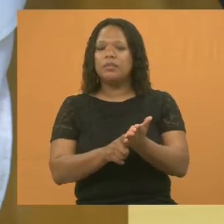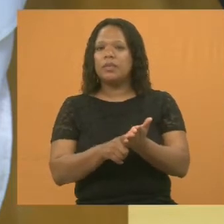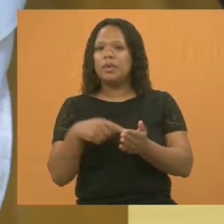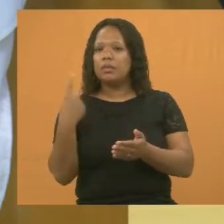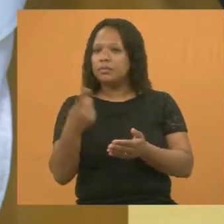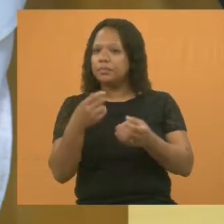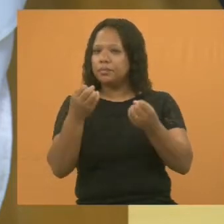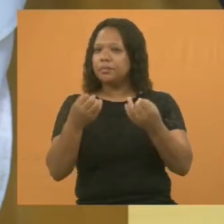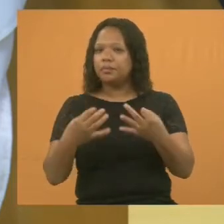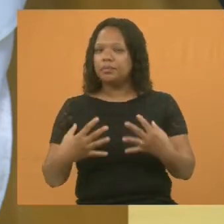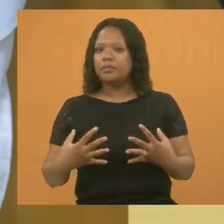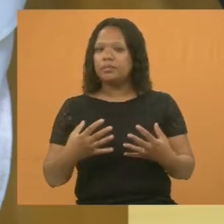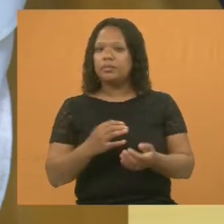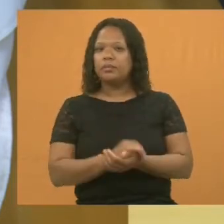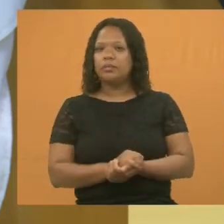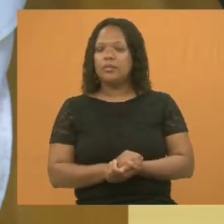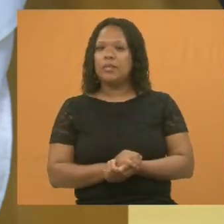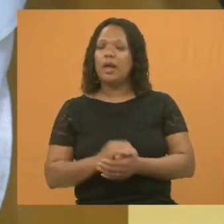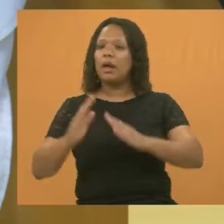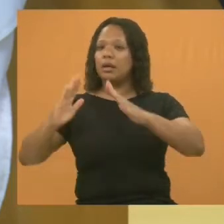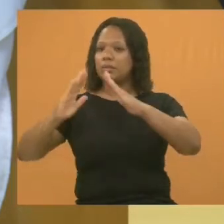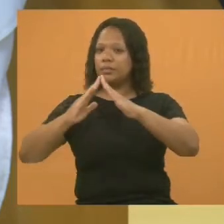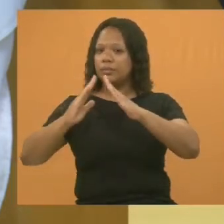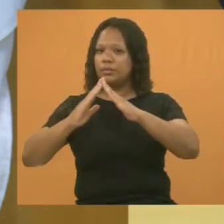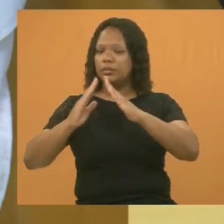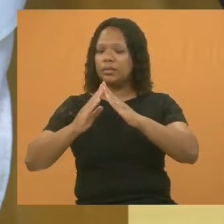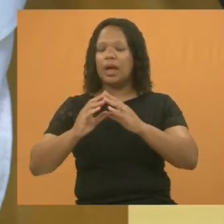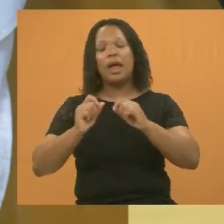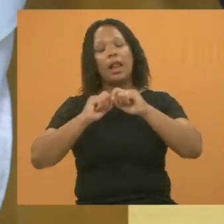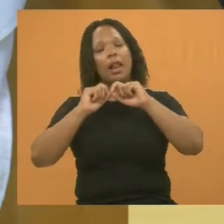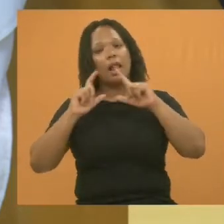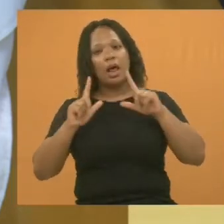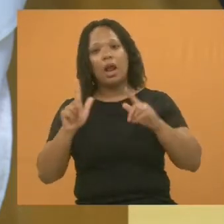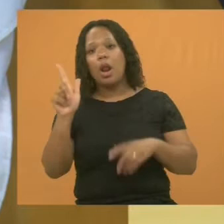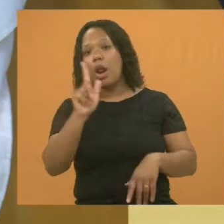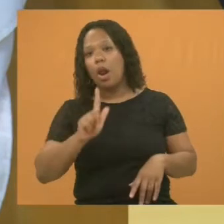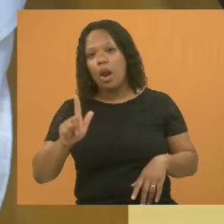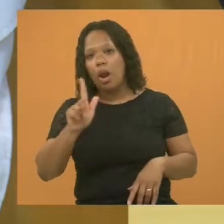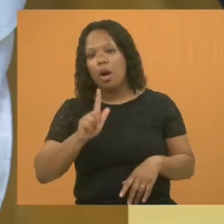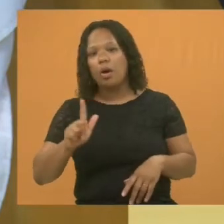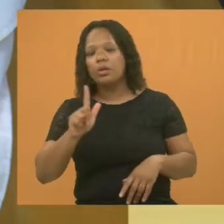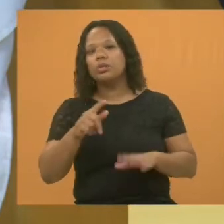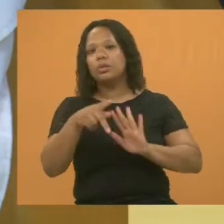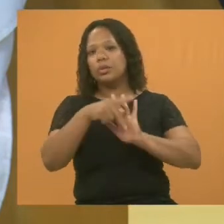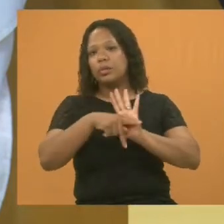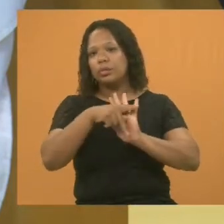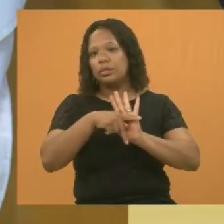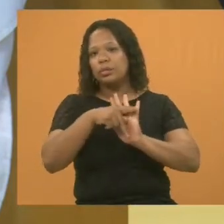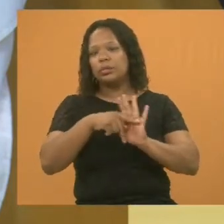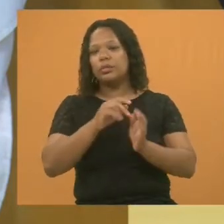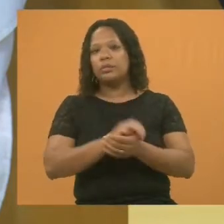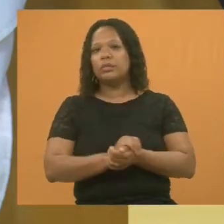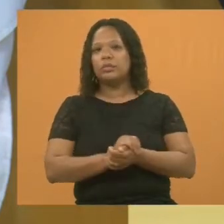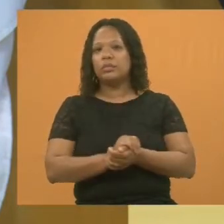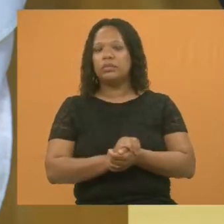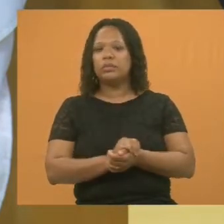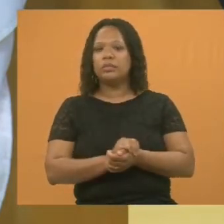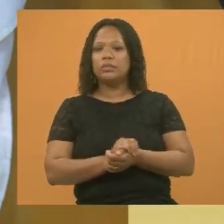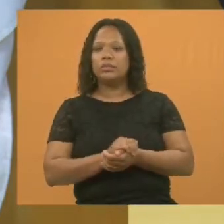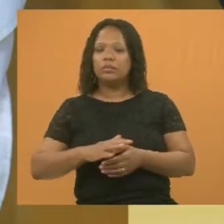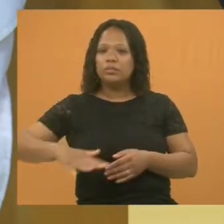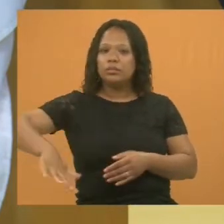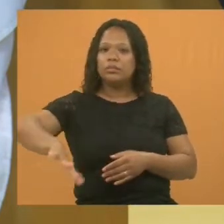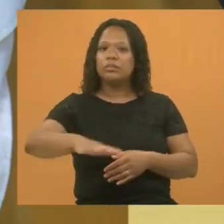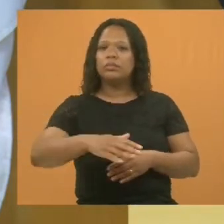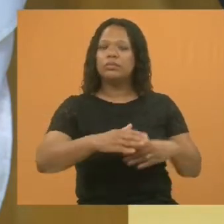aí. Uso da moradia. É claro, tem que ser esse plano diretor territorial urbano que já